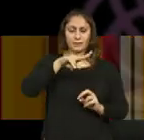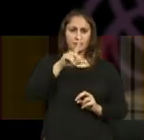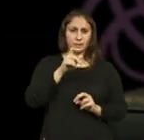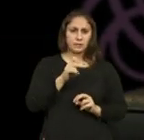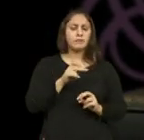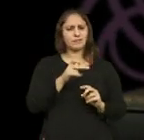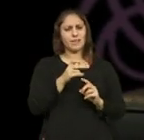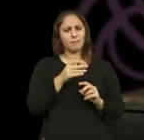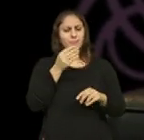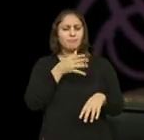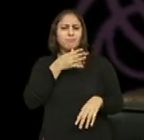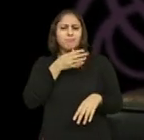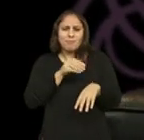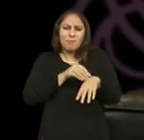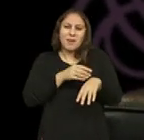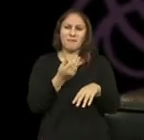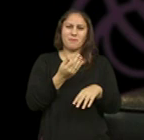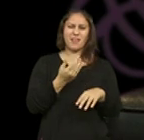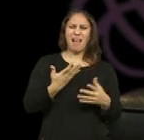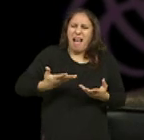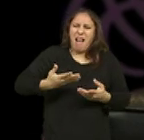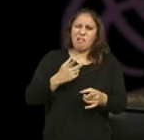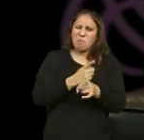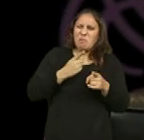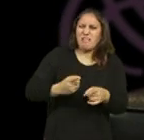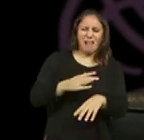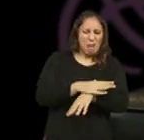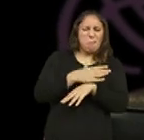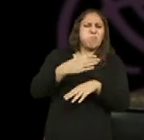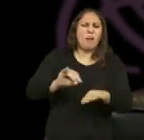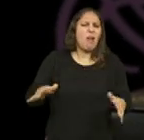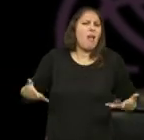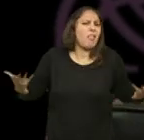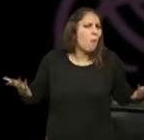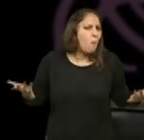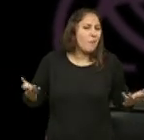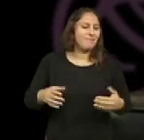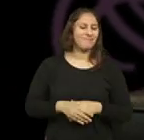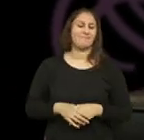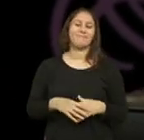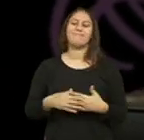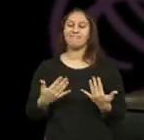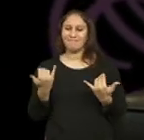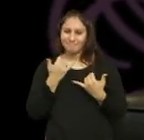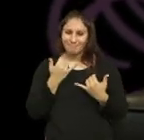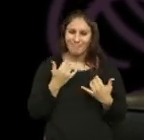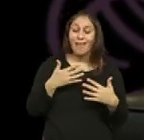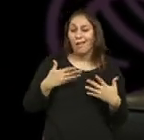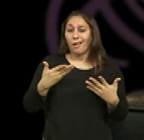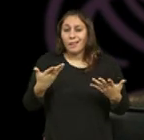ter incluído esse comentário. Ah, porquê só agora? Ah, é tão tarde, mas como é que é? Então,